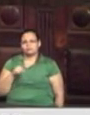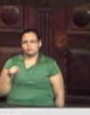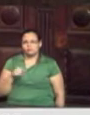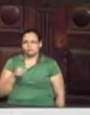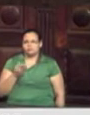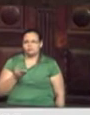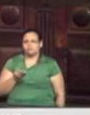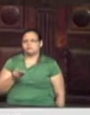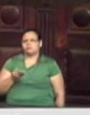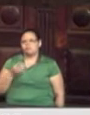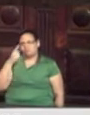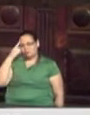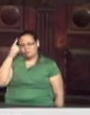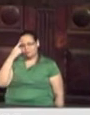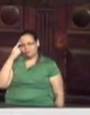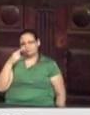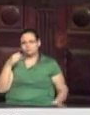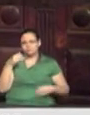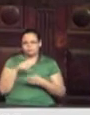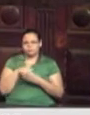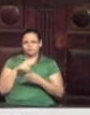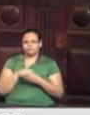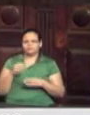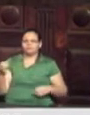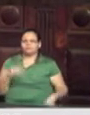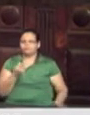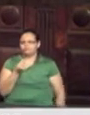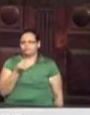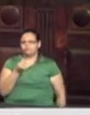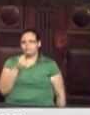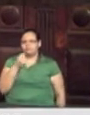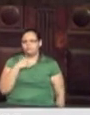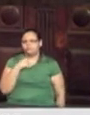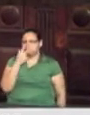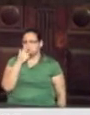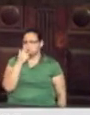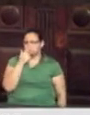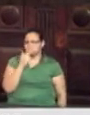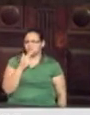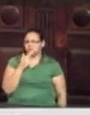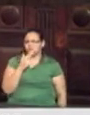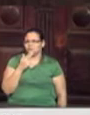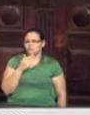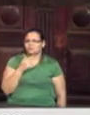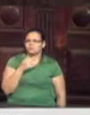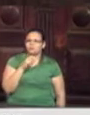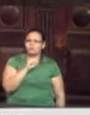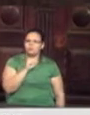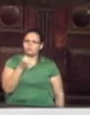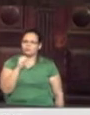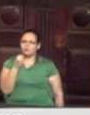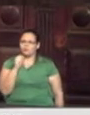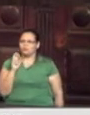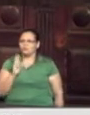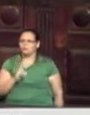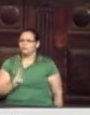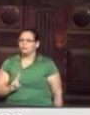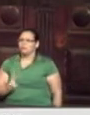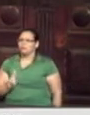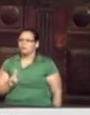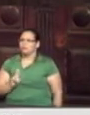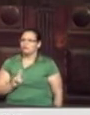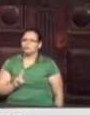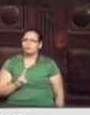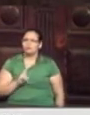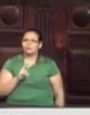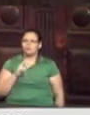de lembrar, quando a gente botou a nova tarifa, se eu não me engano, era em torno de R$ 8,00, foi